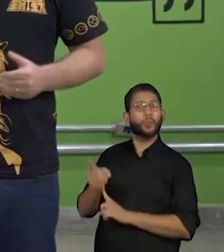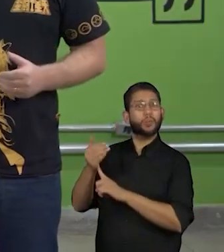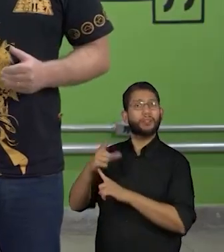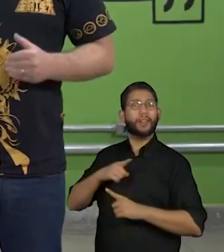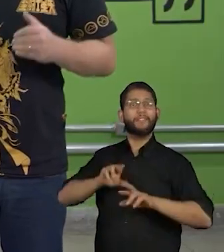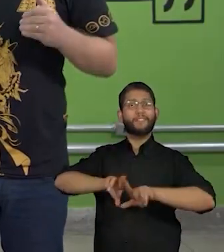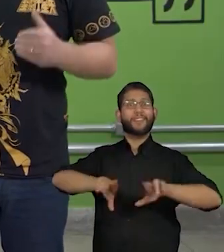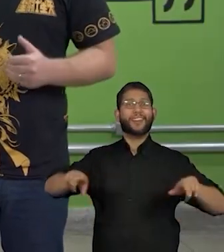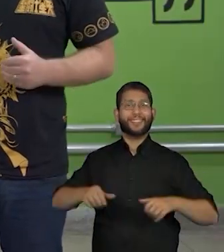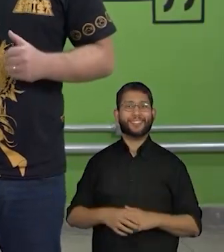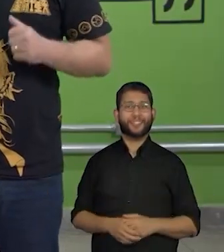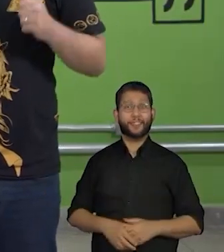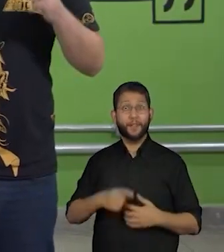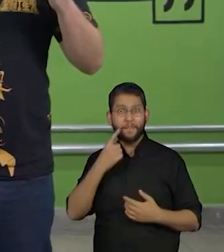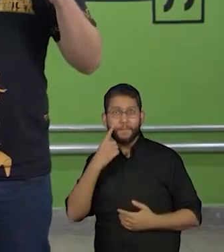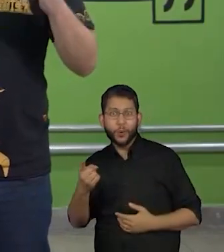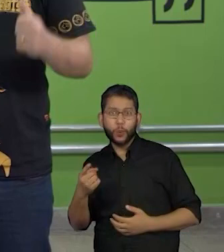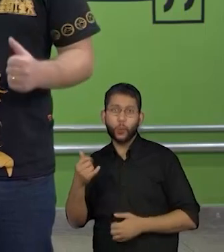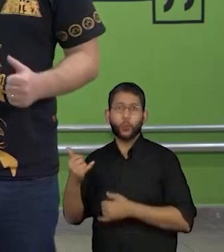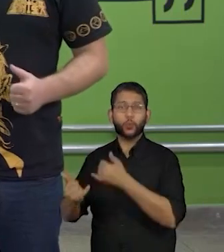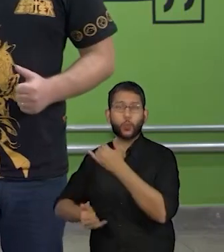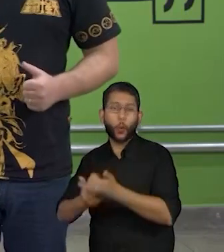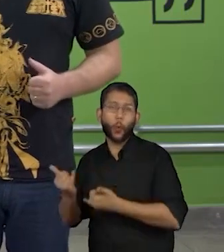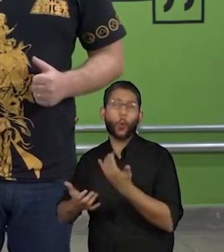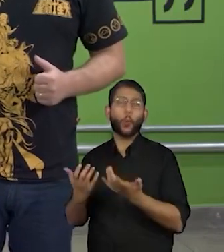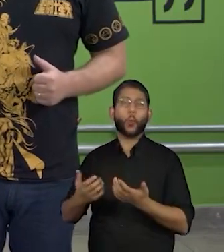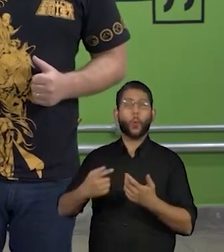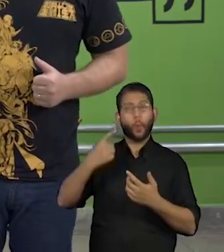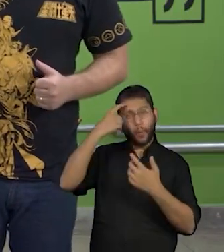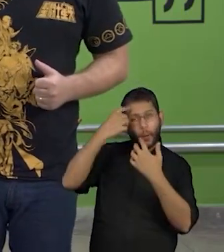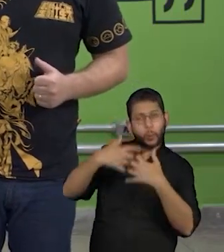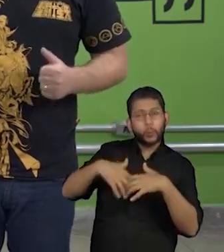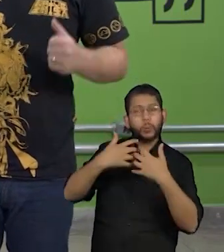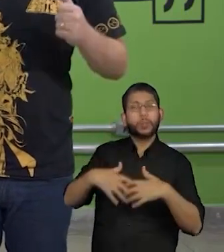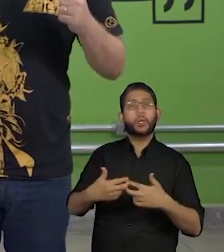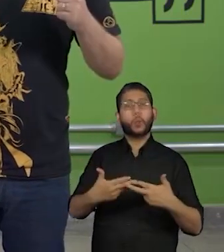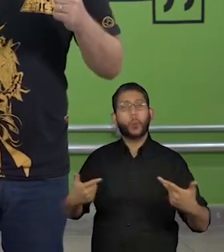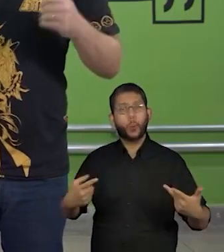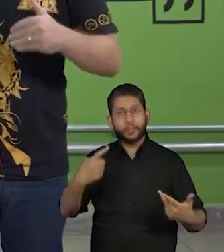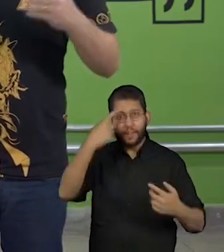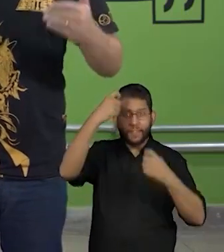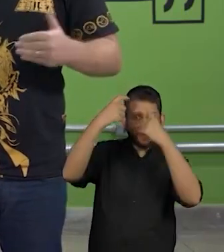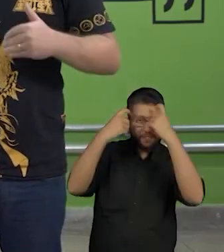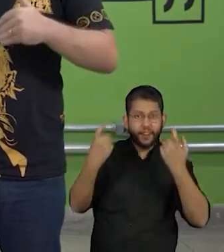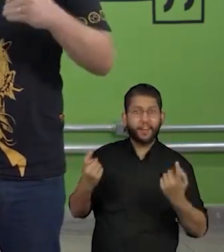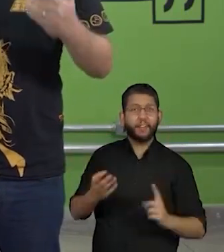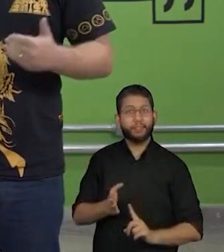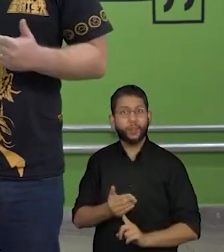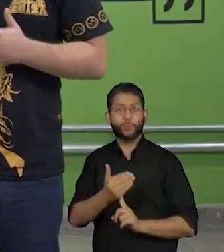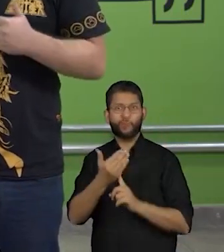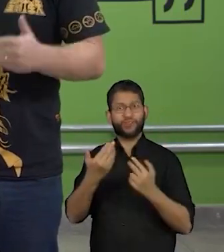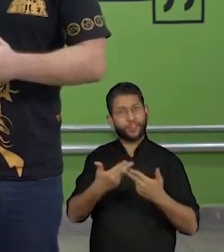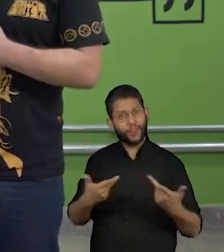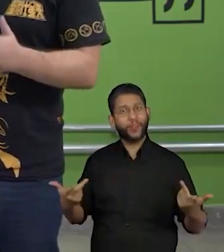agora que vocês já viram essas relações entre raciocínio lógico, criatividade, e tecnologia através dos jogos